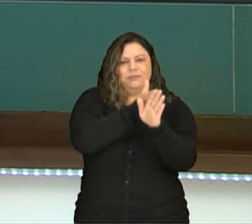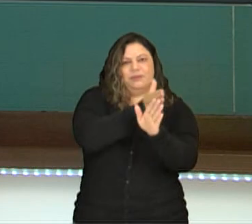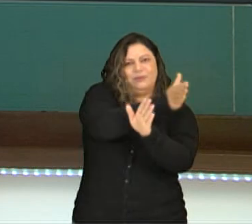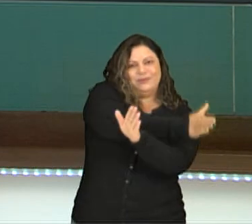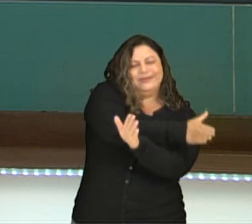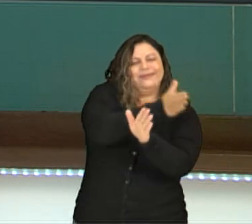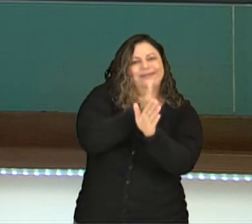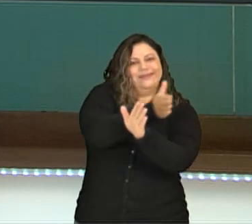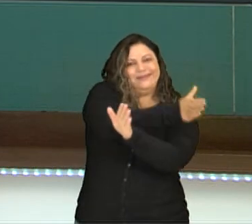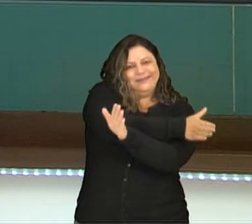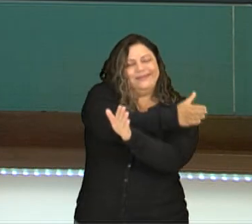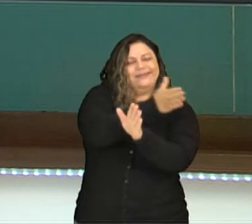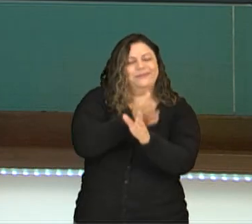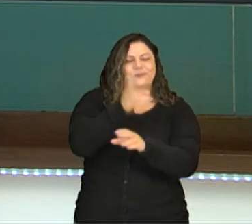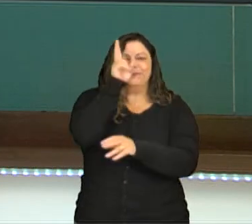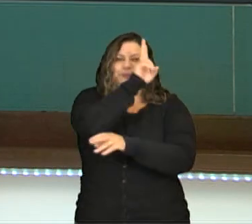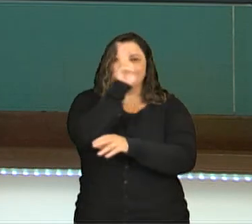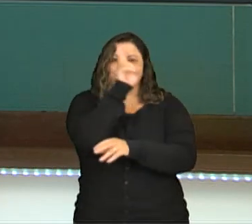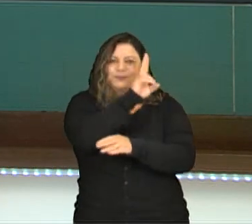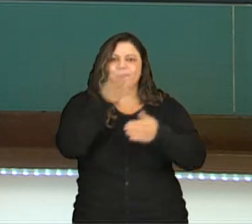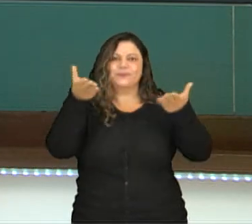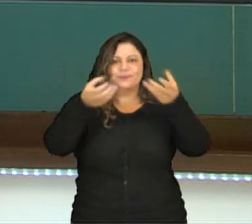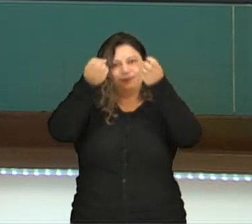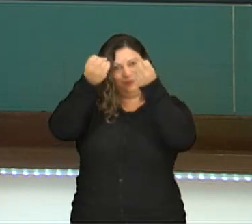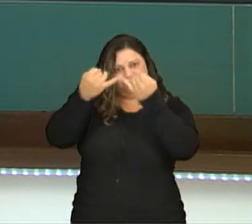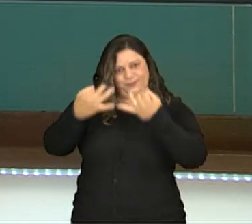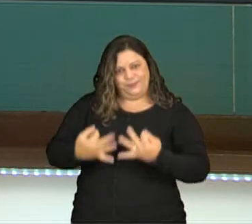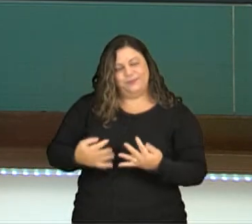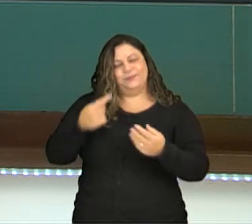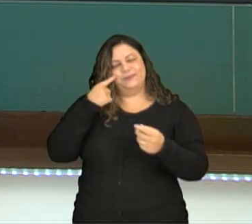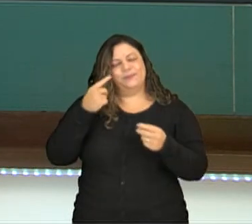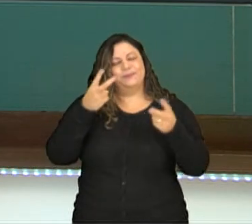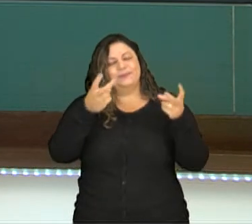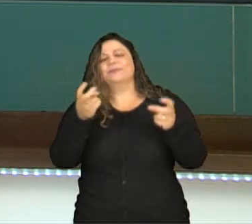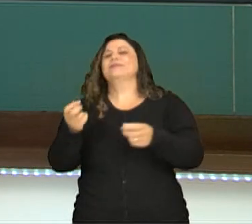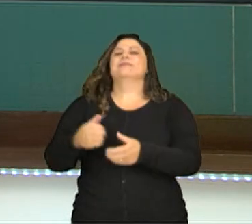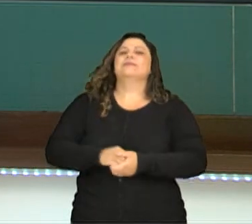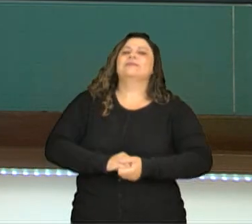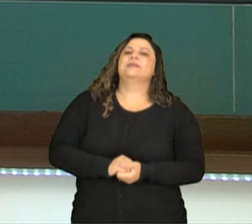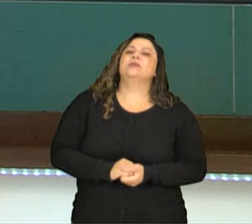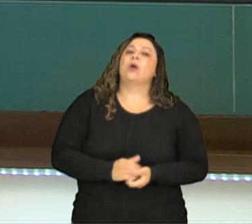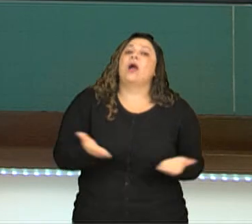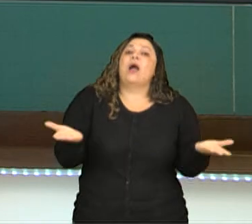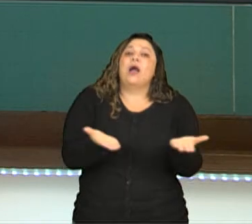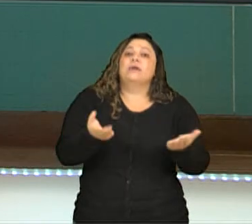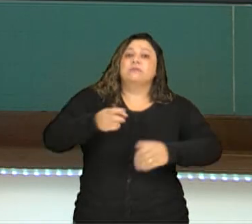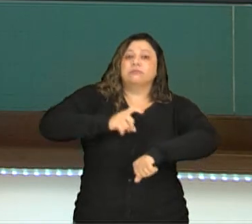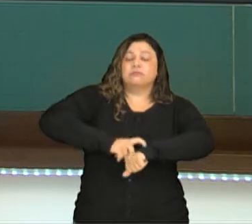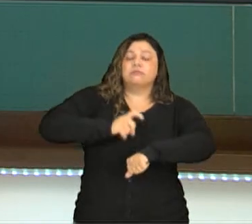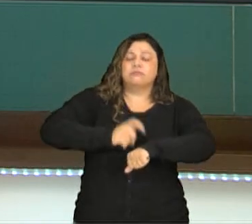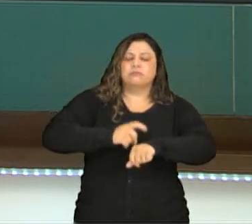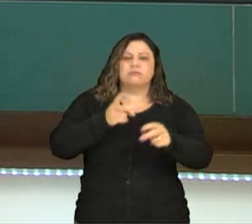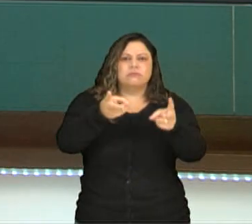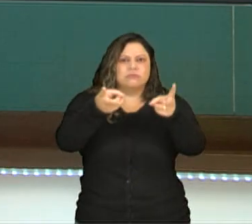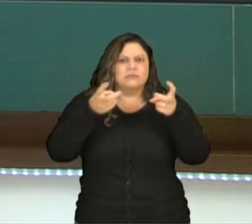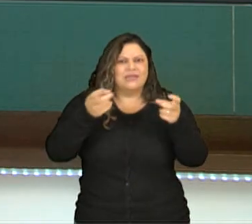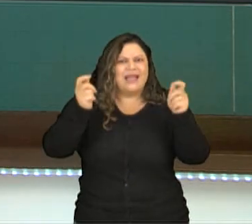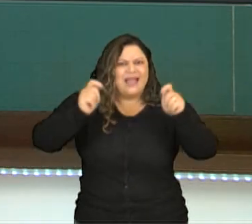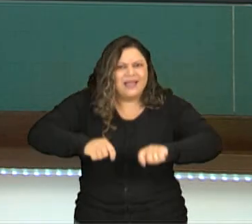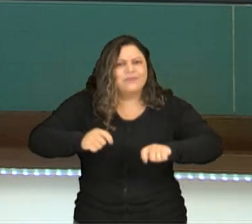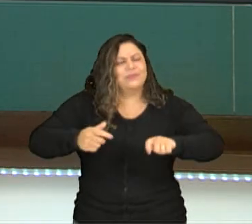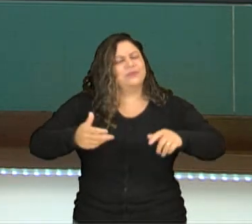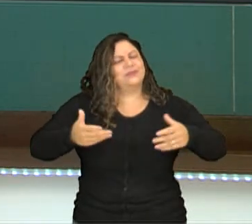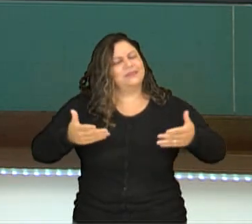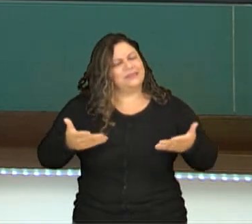nós podemos recordar agora falando da patrística. Então, nesse momento, já perceba, é possível,